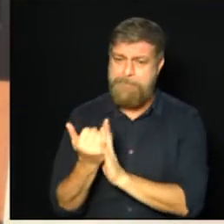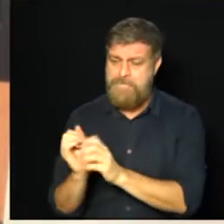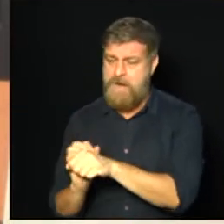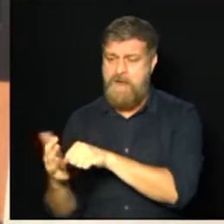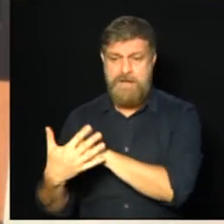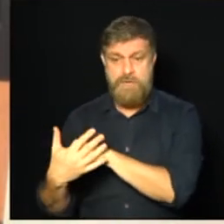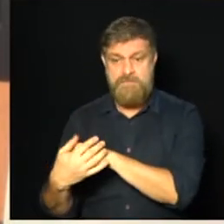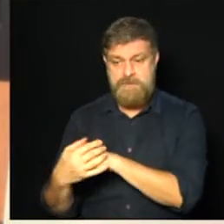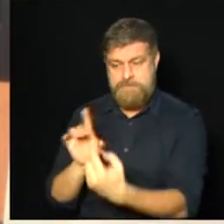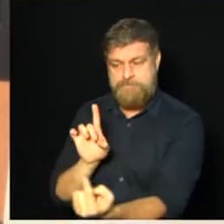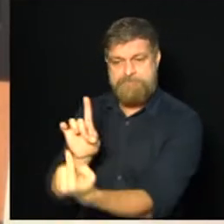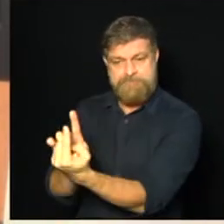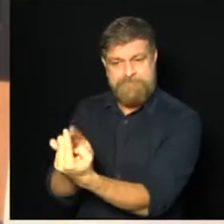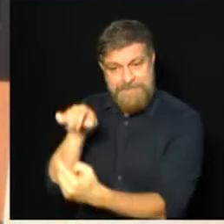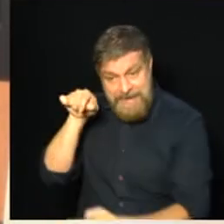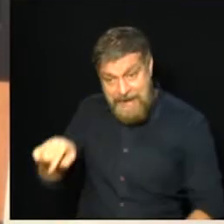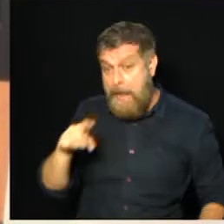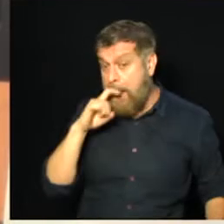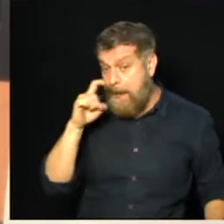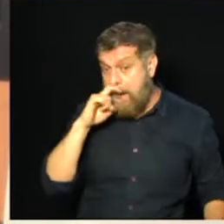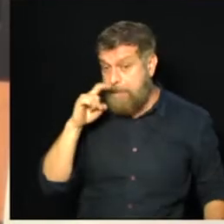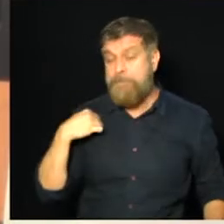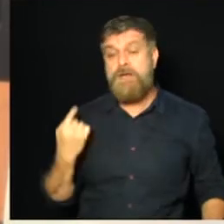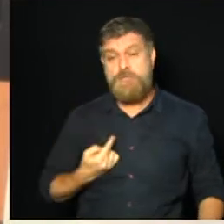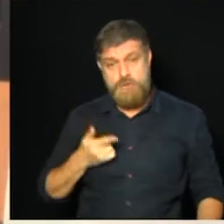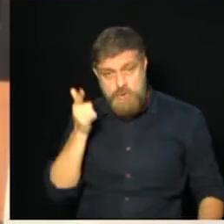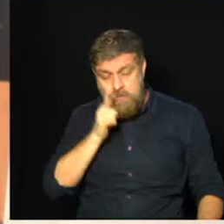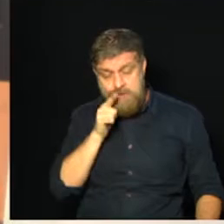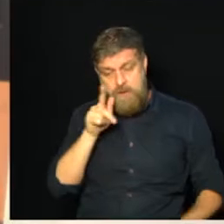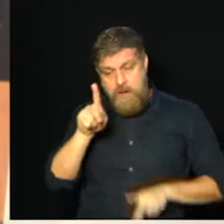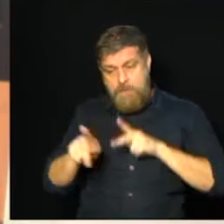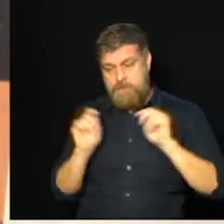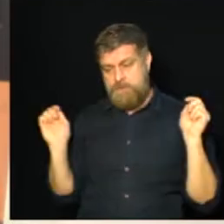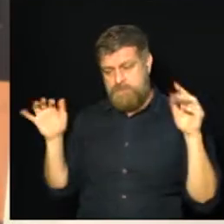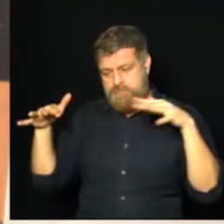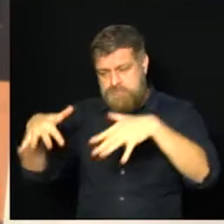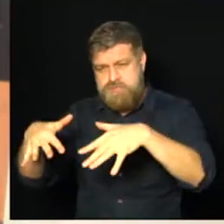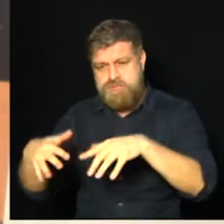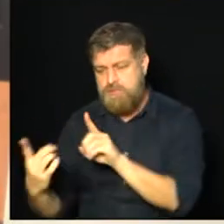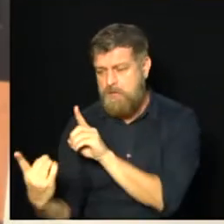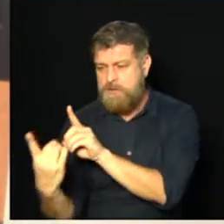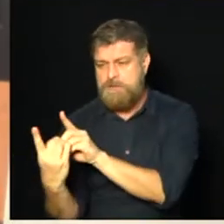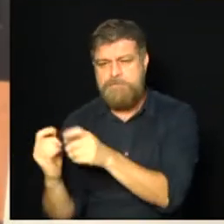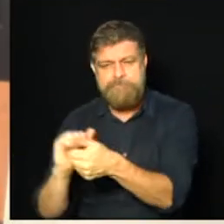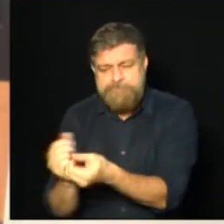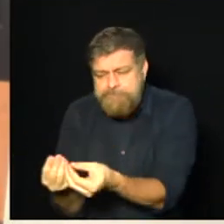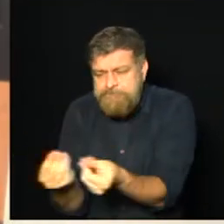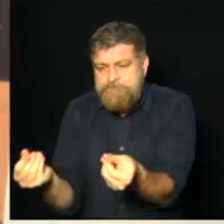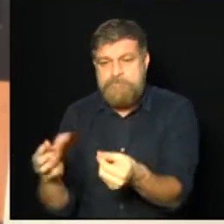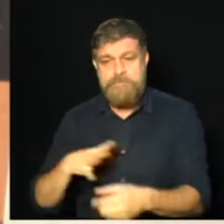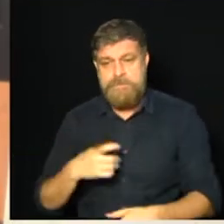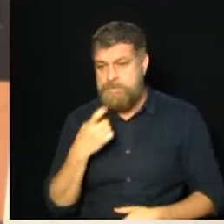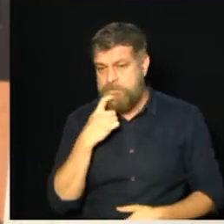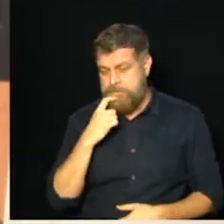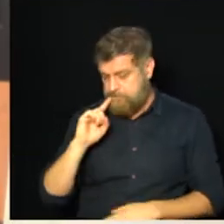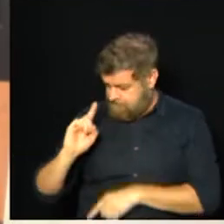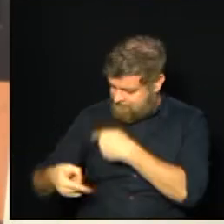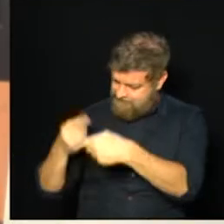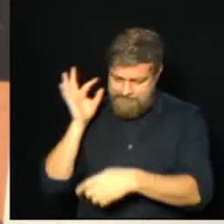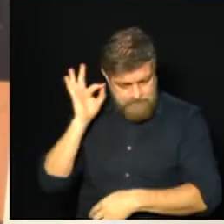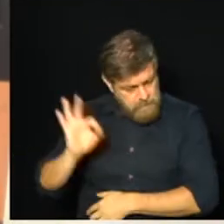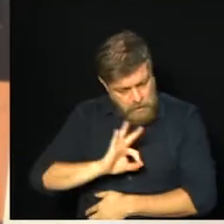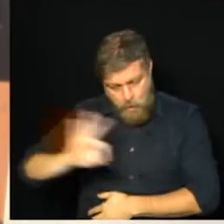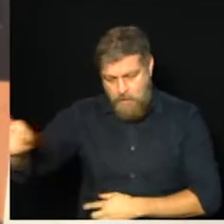lá, e a gente conseguiu que a população fosse bem atendida com relação a essa pandemia. Campinas se saiu muito bem, tanto